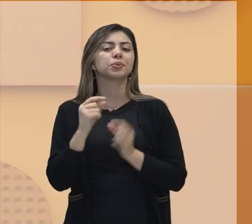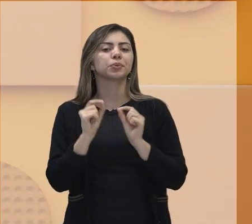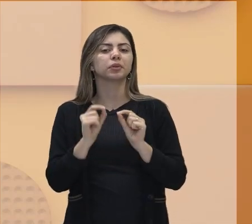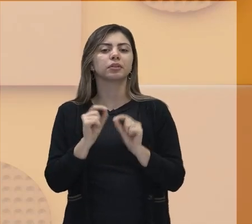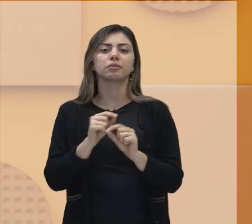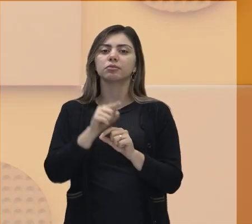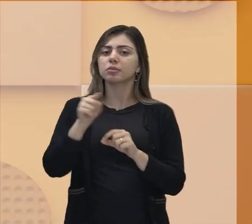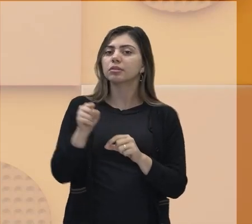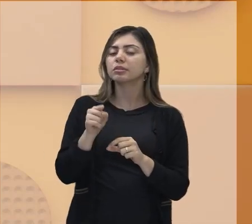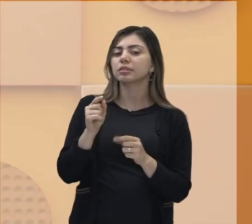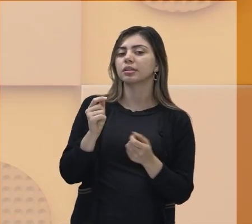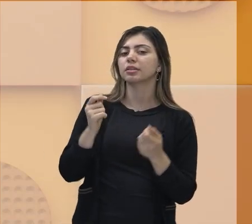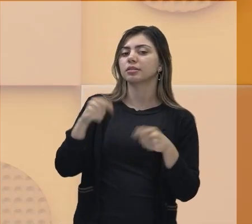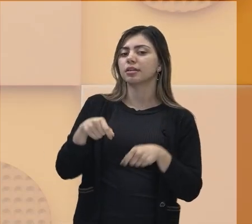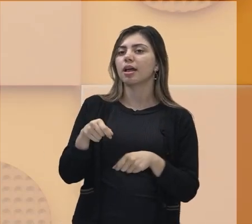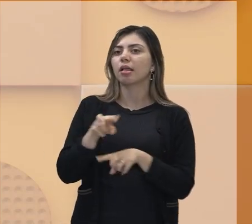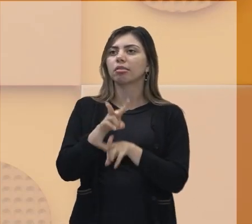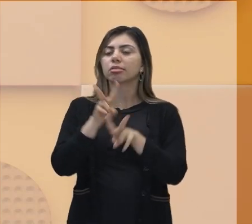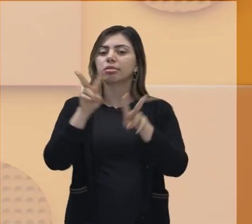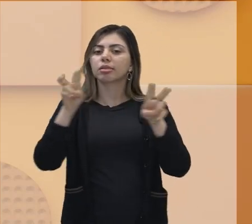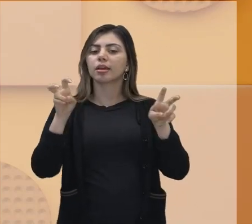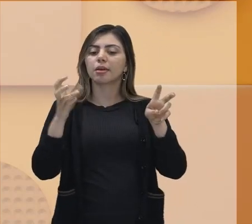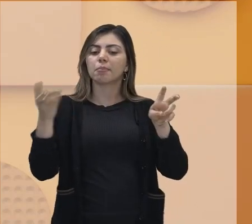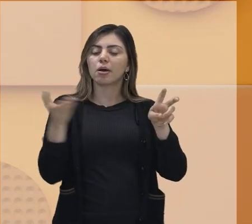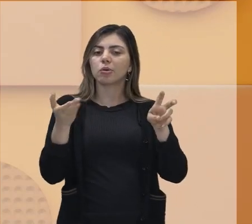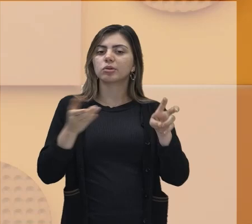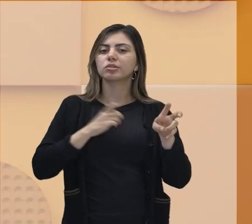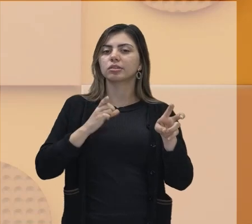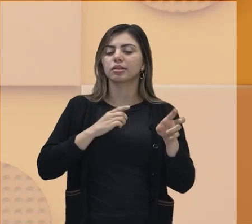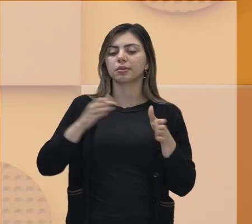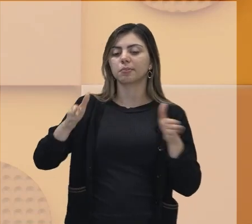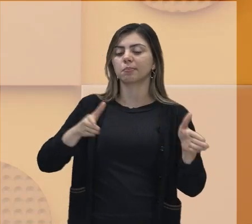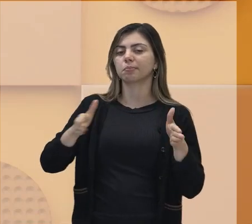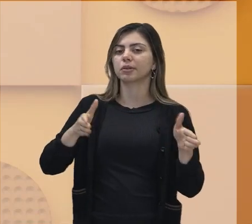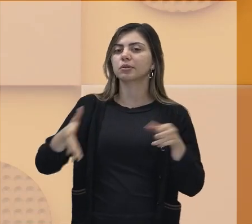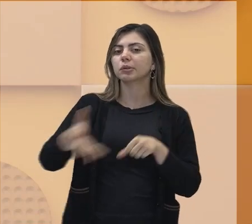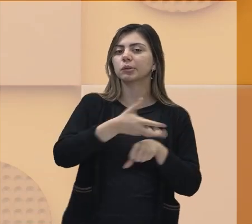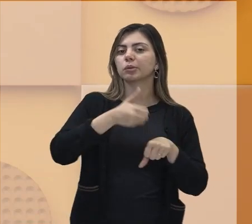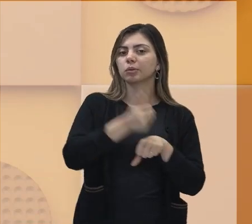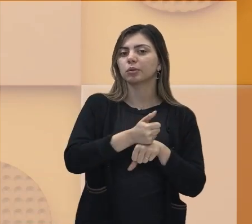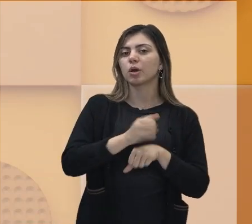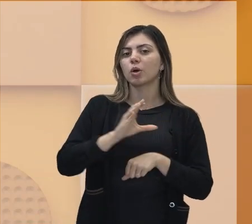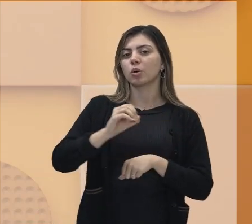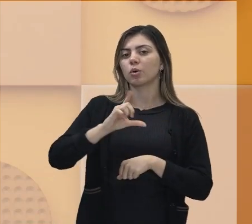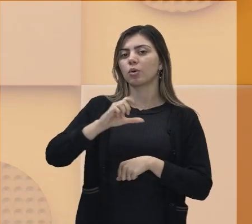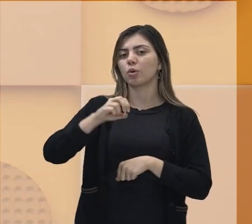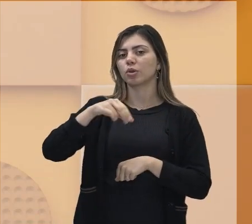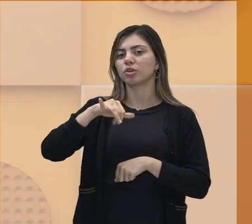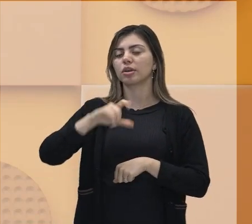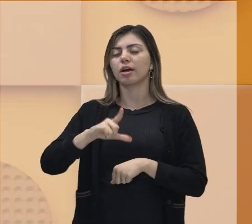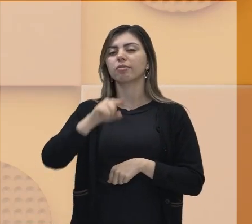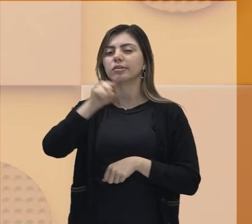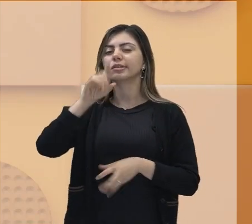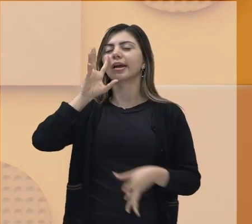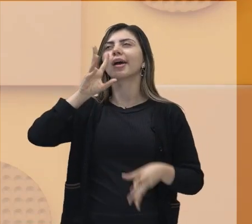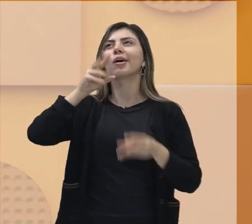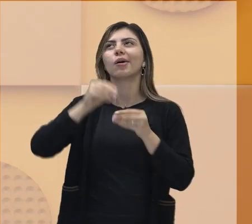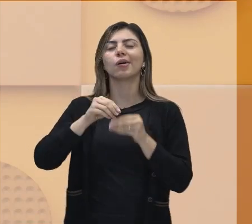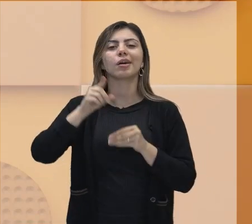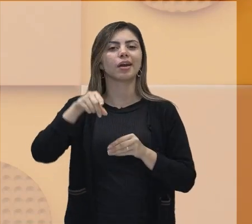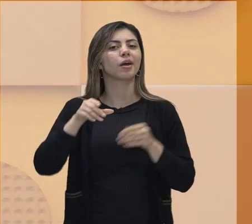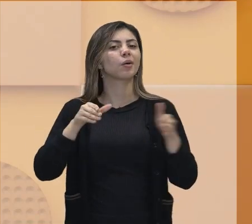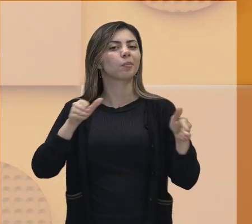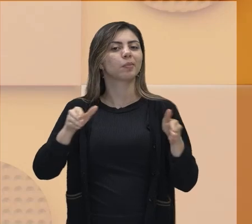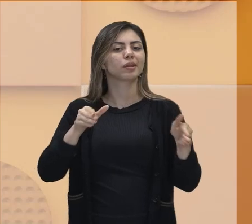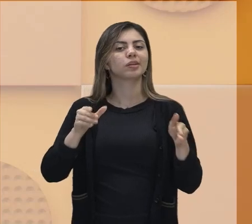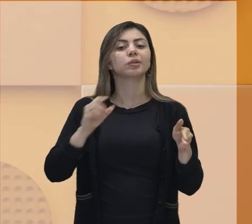tiver contato com esse termo, período colonial, lembre que estamos falando de um período na